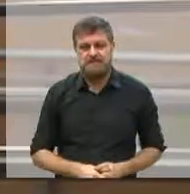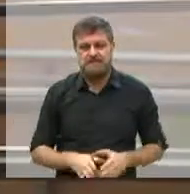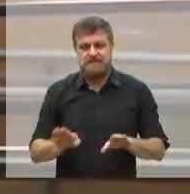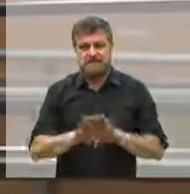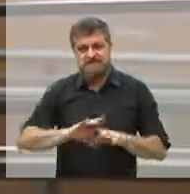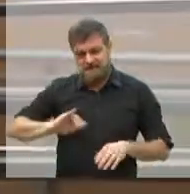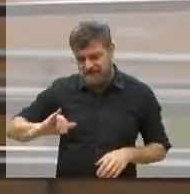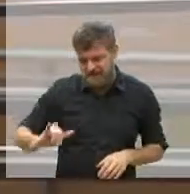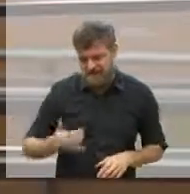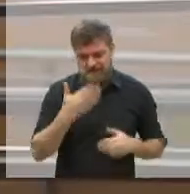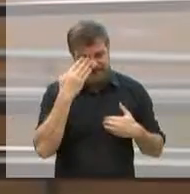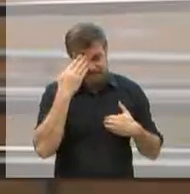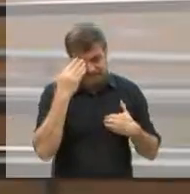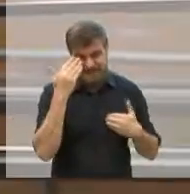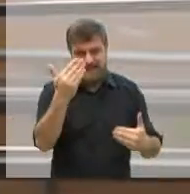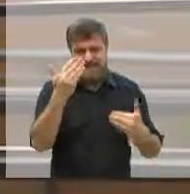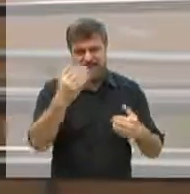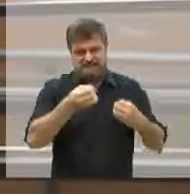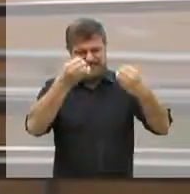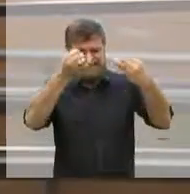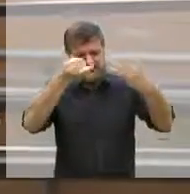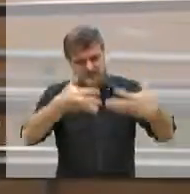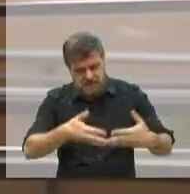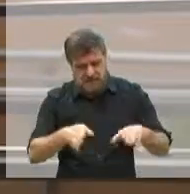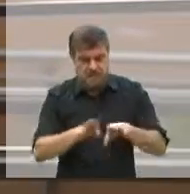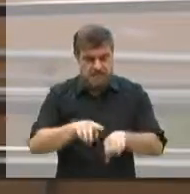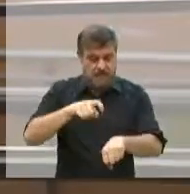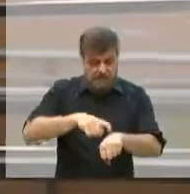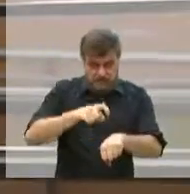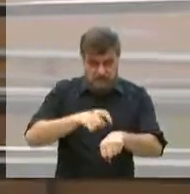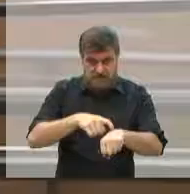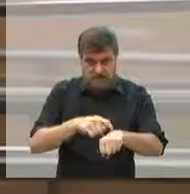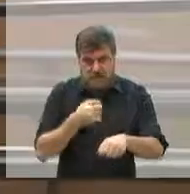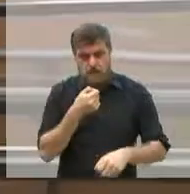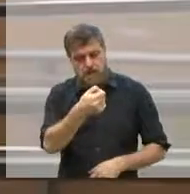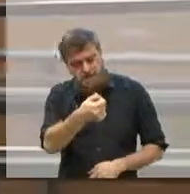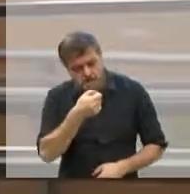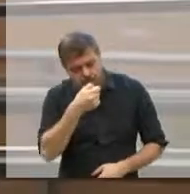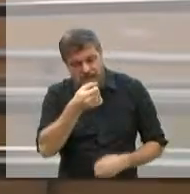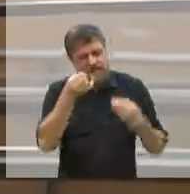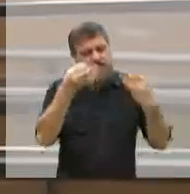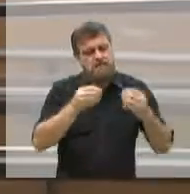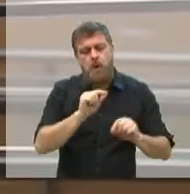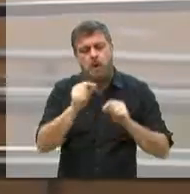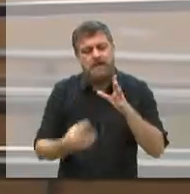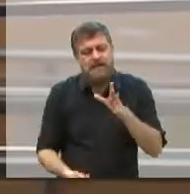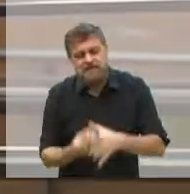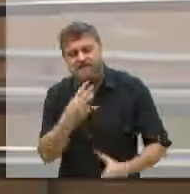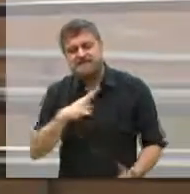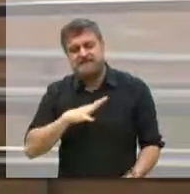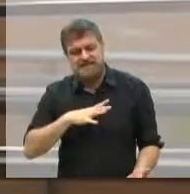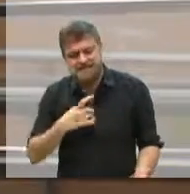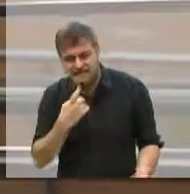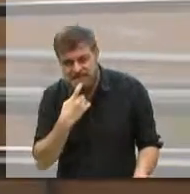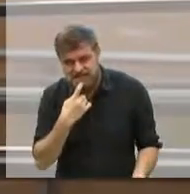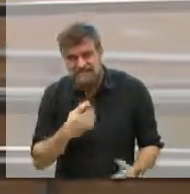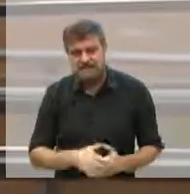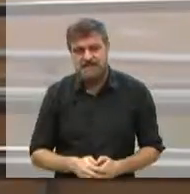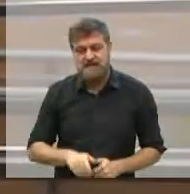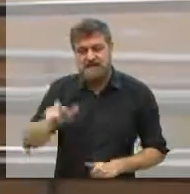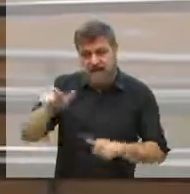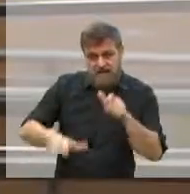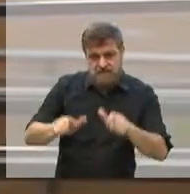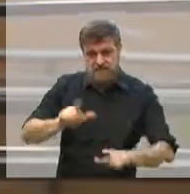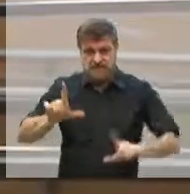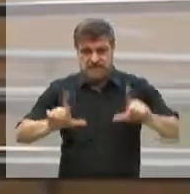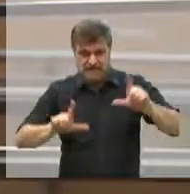também aproveito para agradecer ao senhor por disponibilizar esse tempo para explicar o que acontece aqui para a gente, né? Para o pessoal que